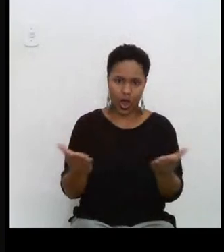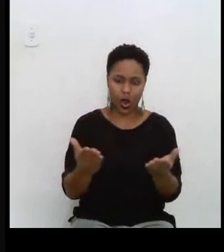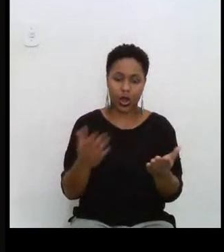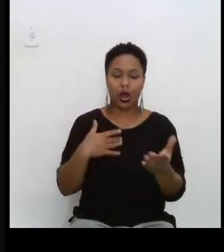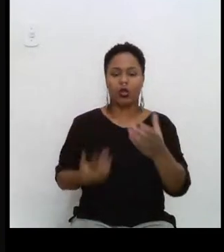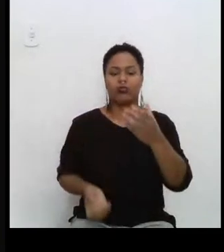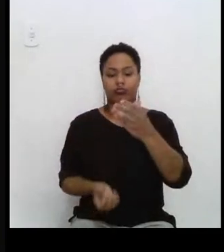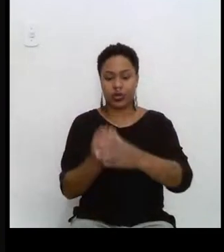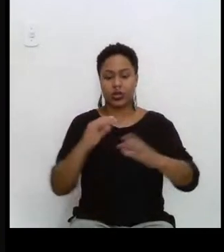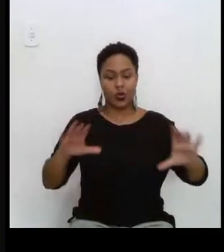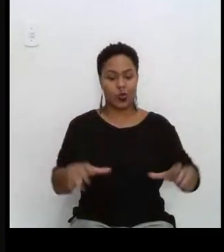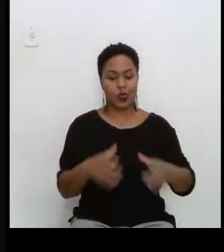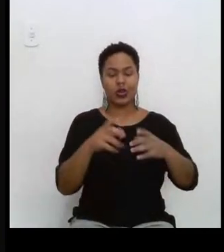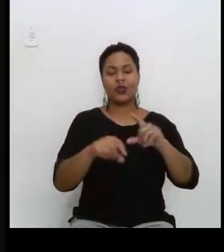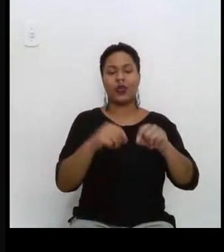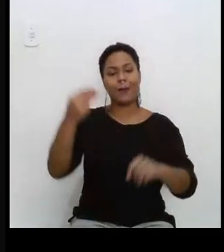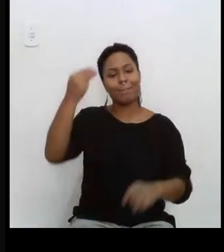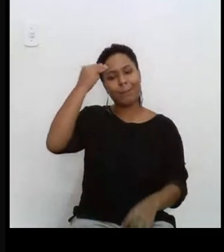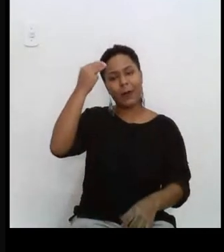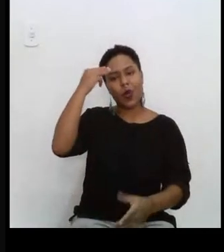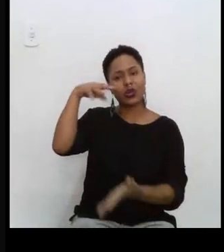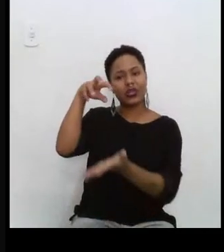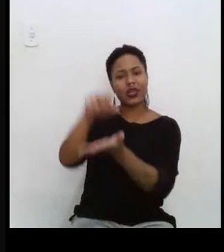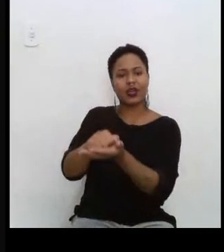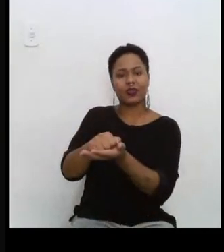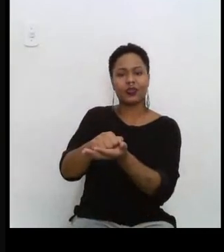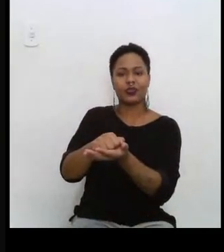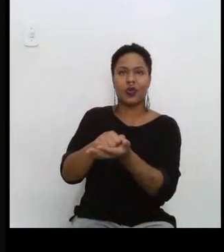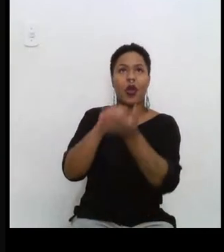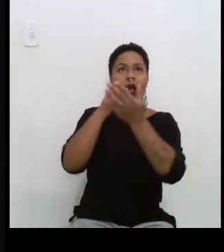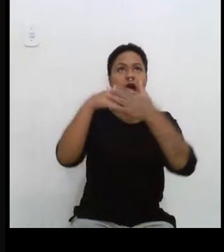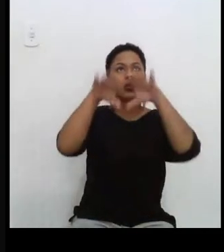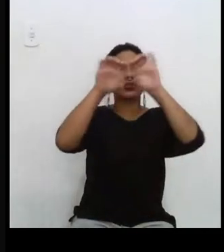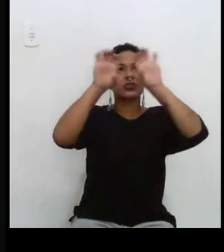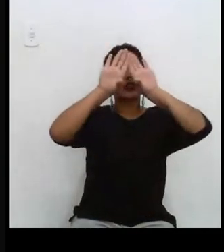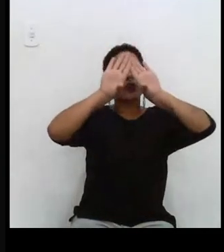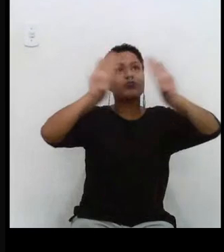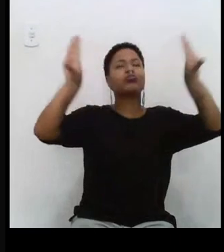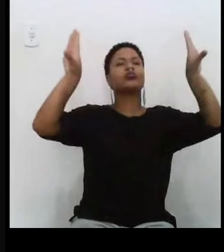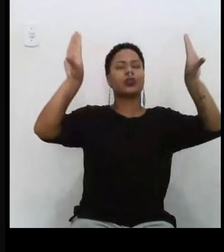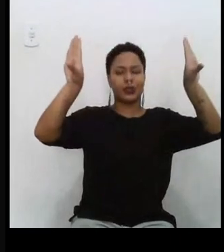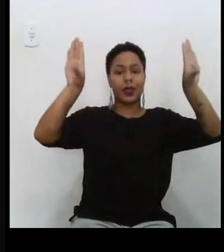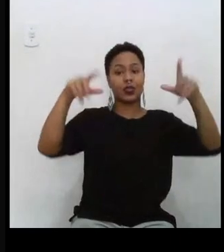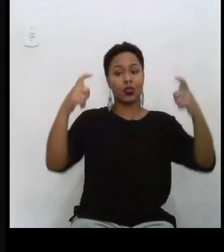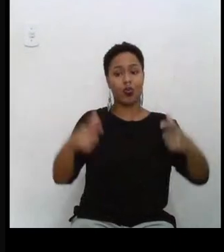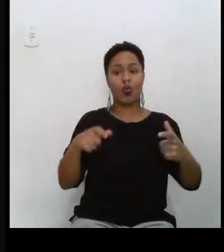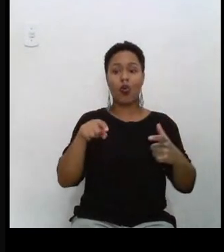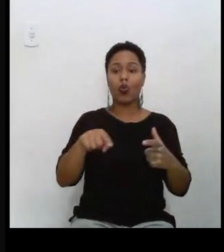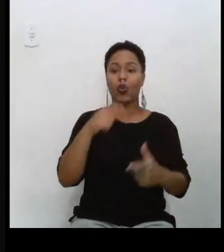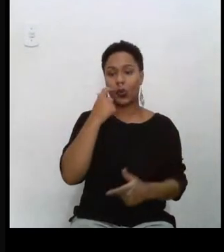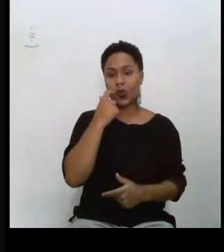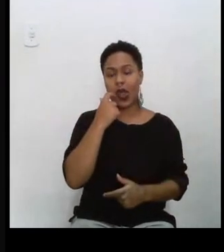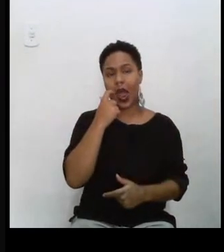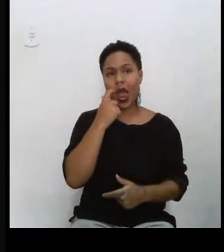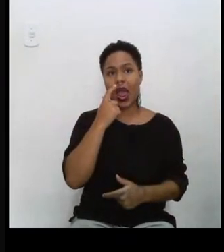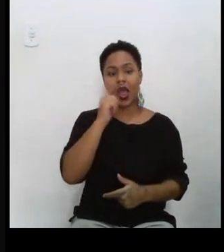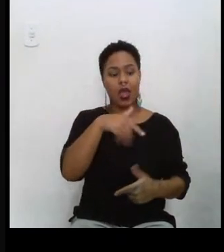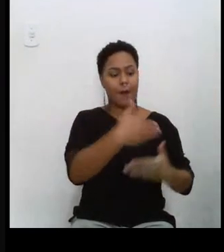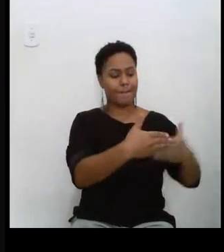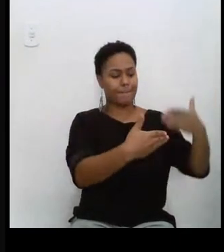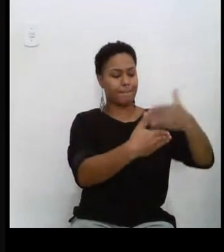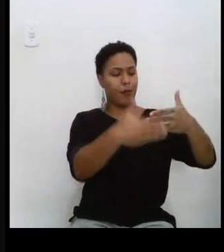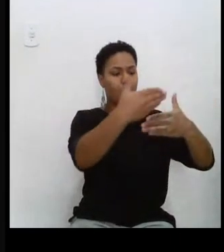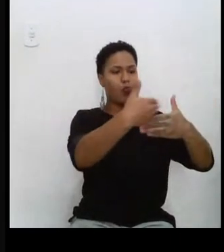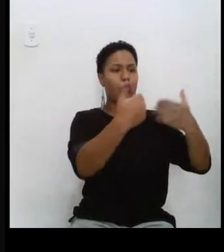memorial de cidade que a senhora vier muito legal ou Berlim é esse lugar aquele furo eu sei que se ter uma renda Park eu